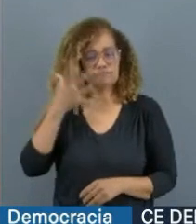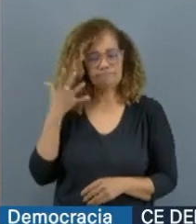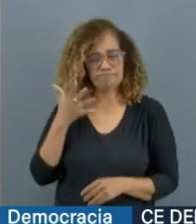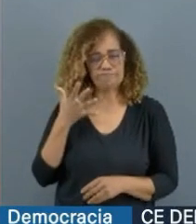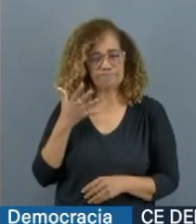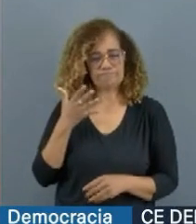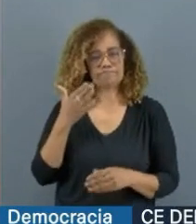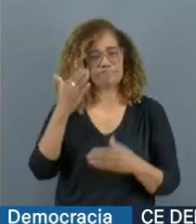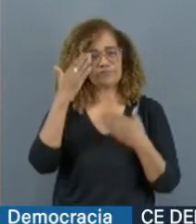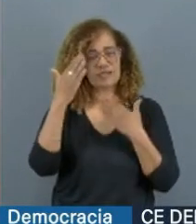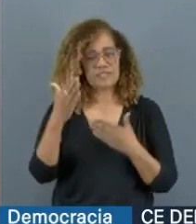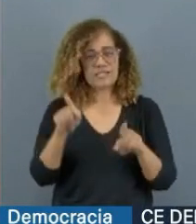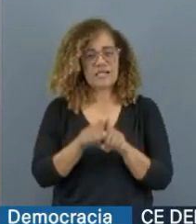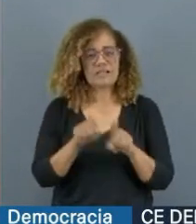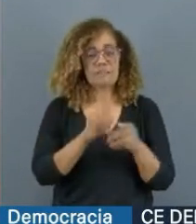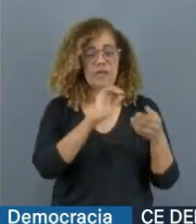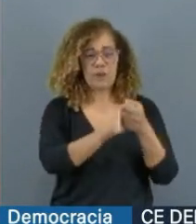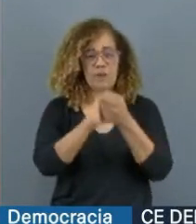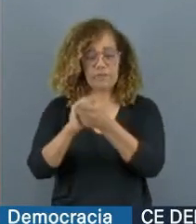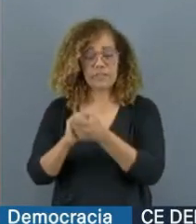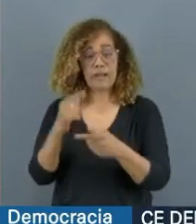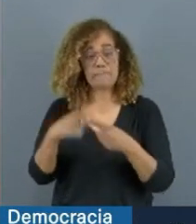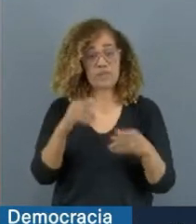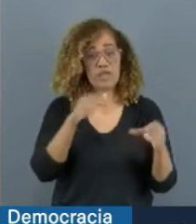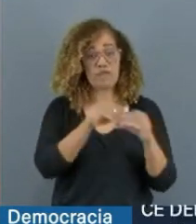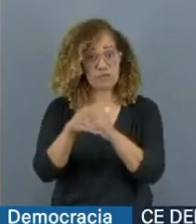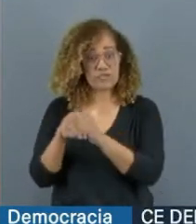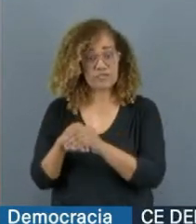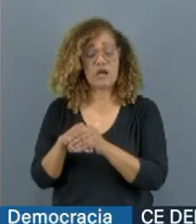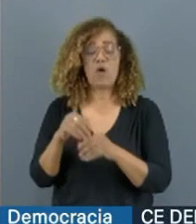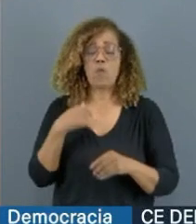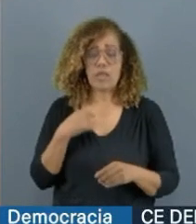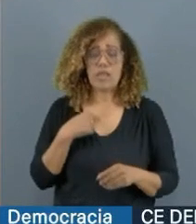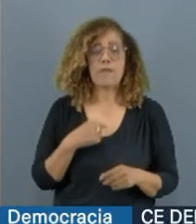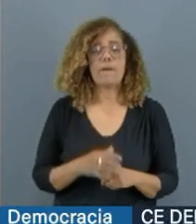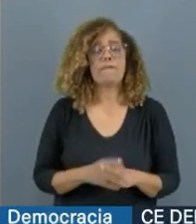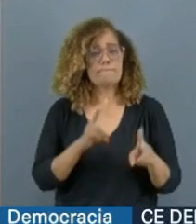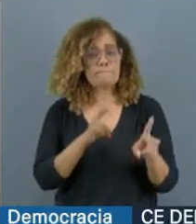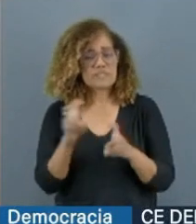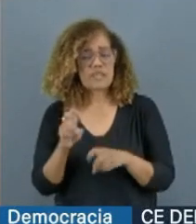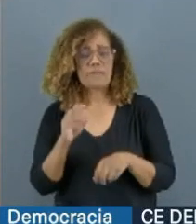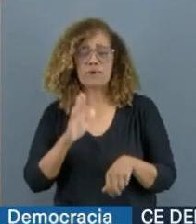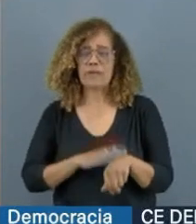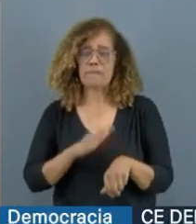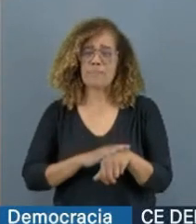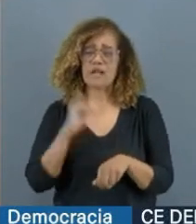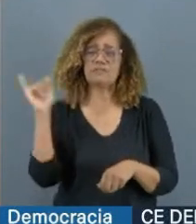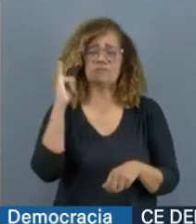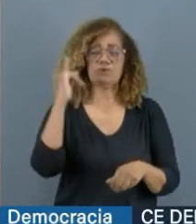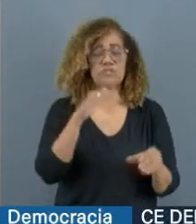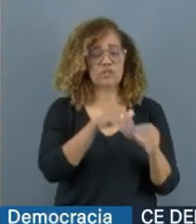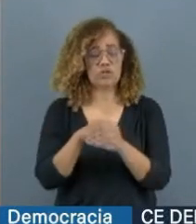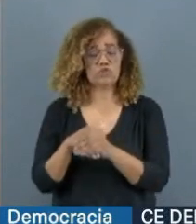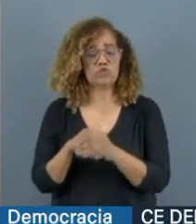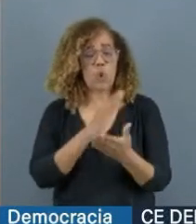saudar todos os colegas aqui nessa votação que eu considero a mais importante. A gente está começando o ano com o